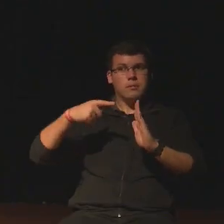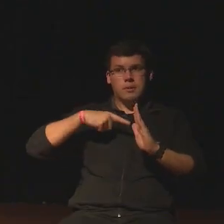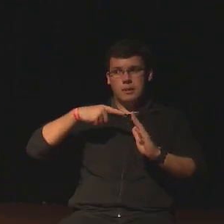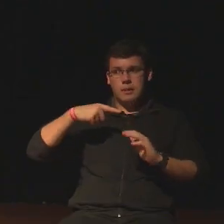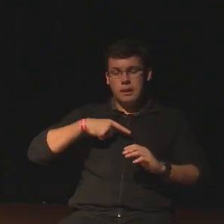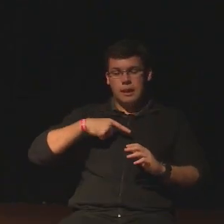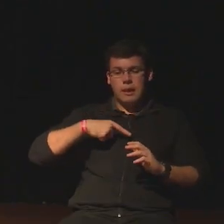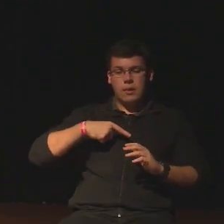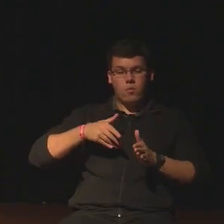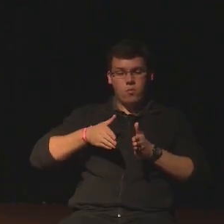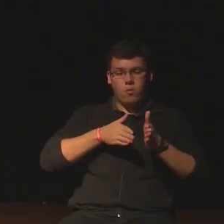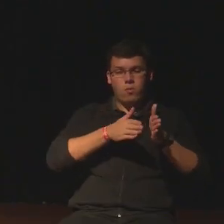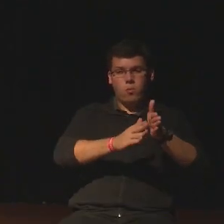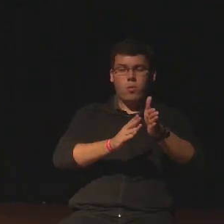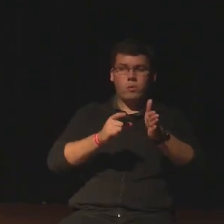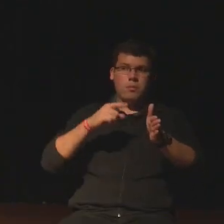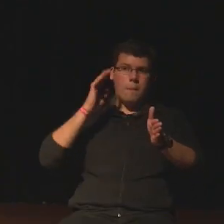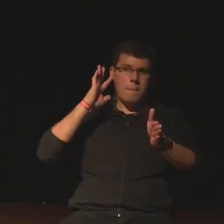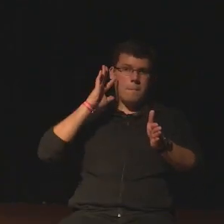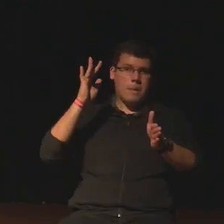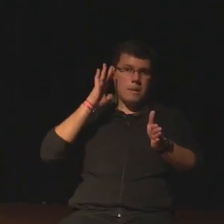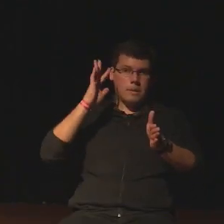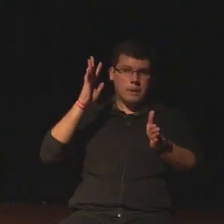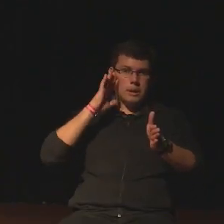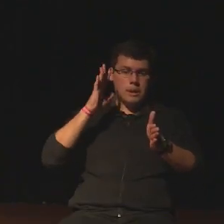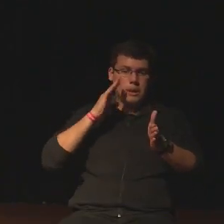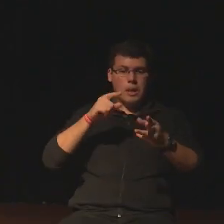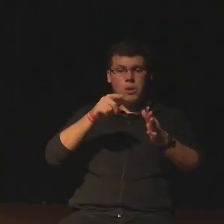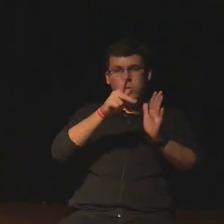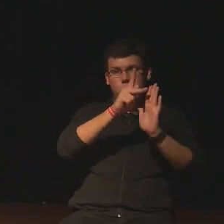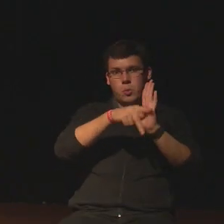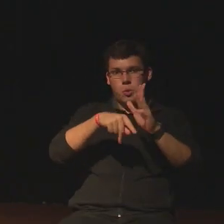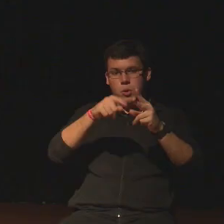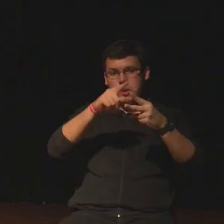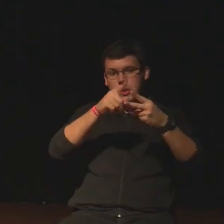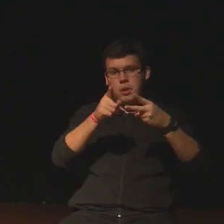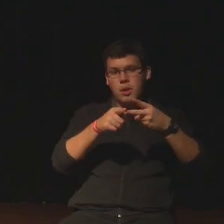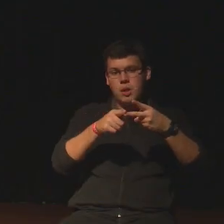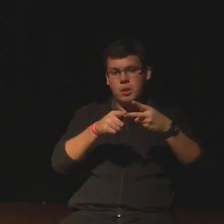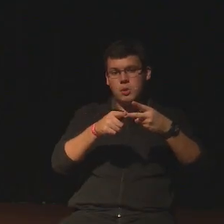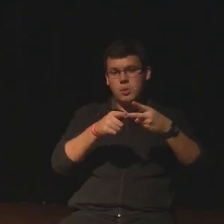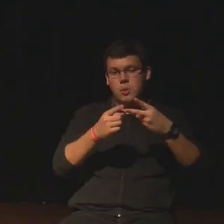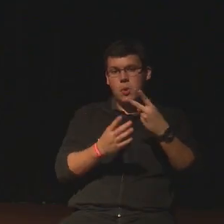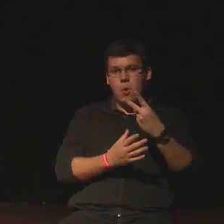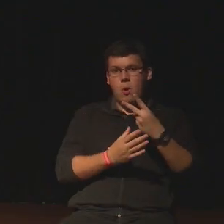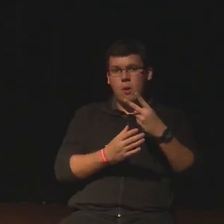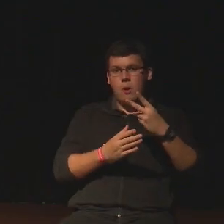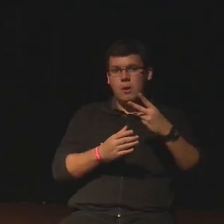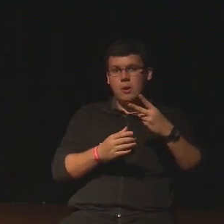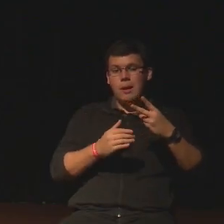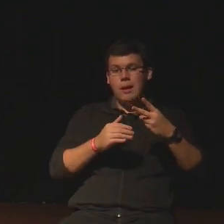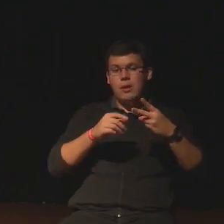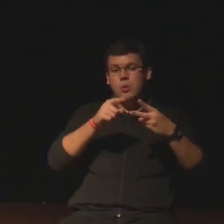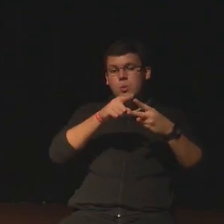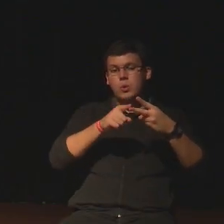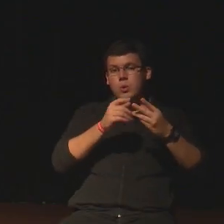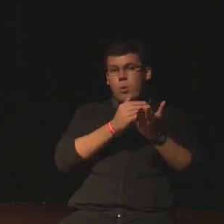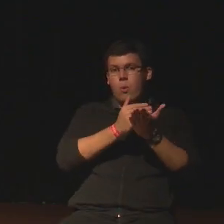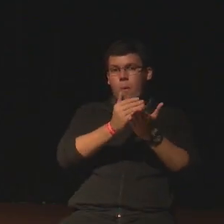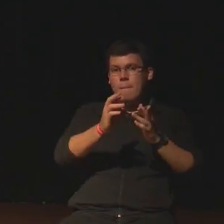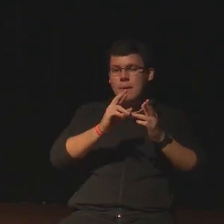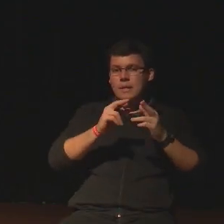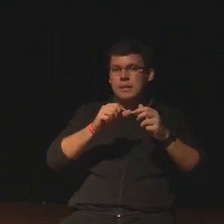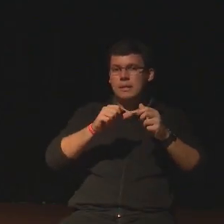que foi pensado na combinação desses dois projetos, pensando que eles se iniciam separadamente. A gente fez um esforço